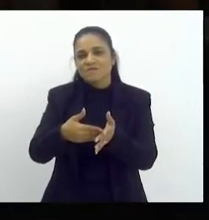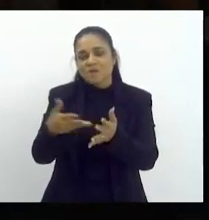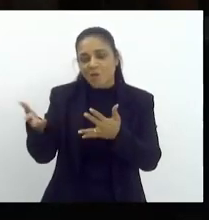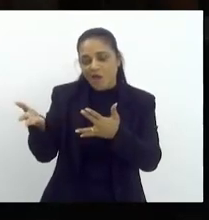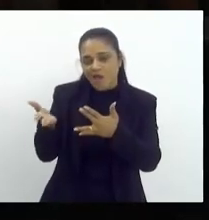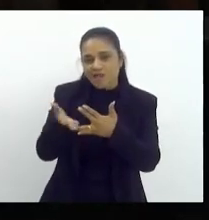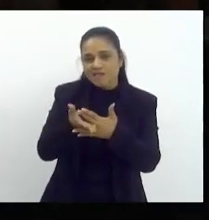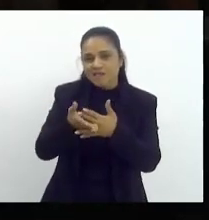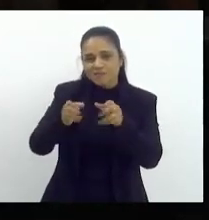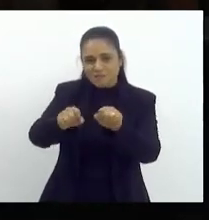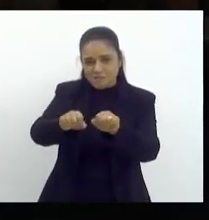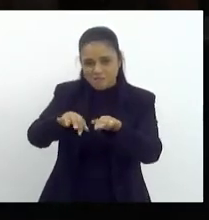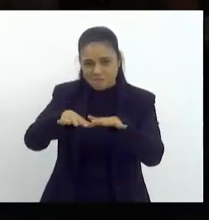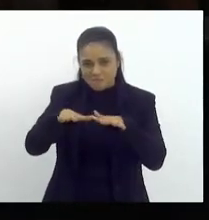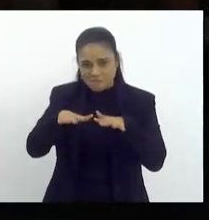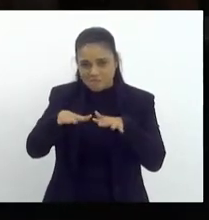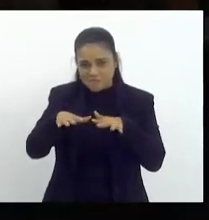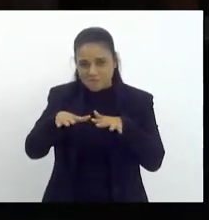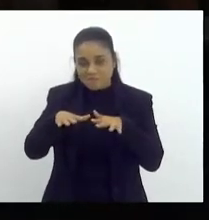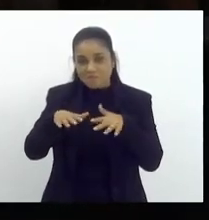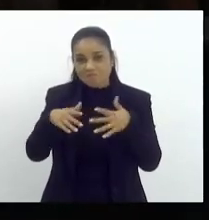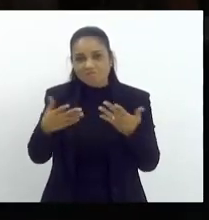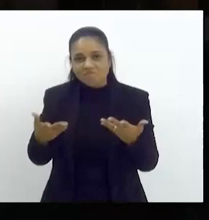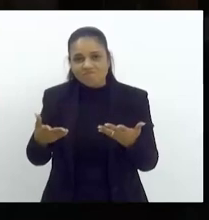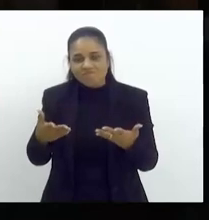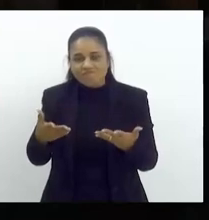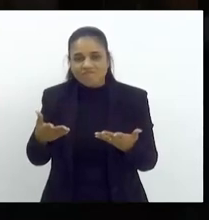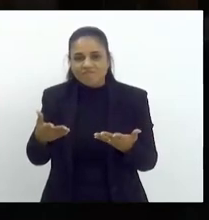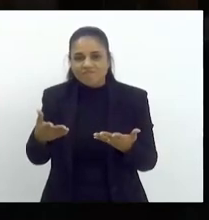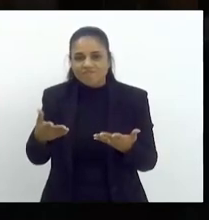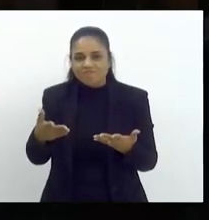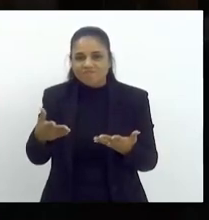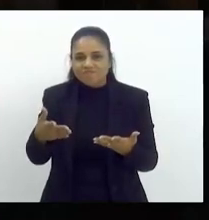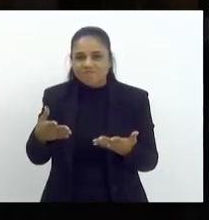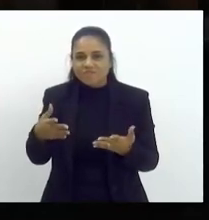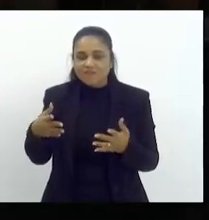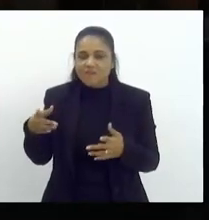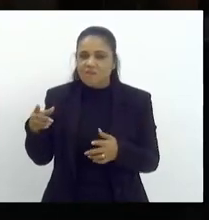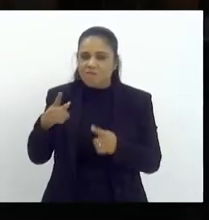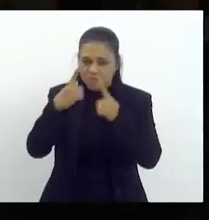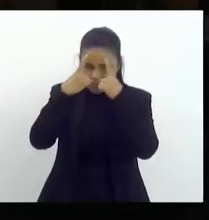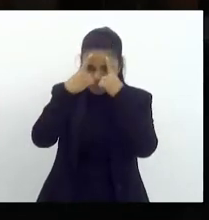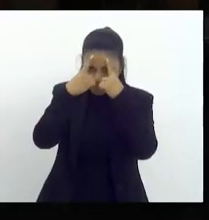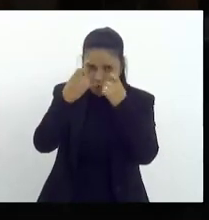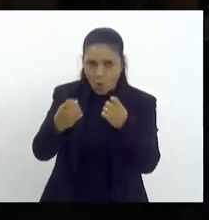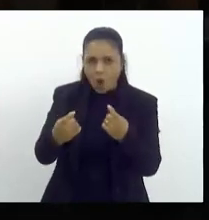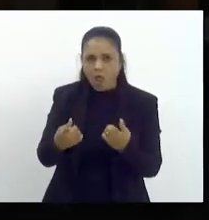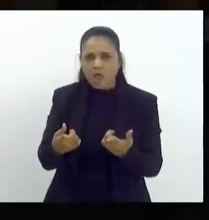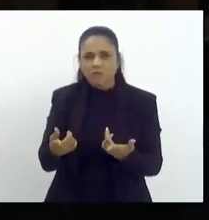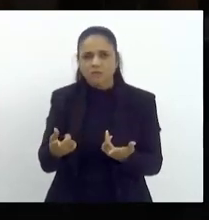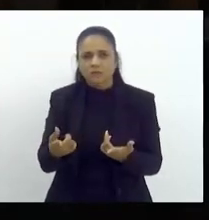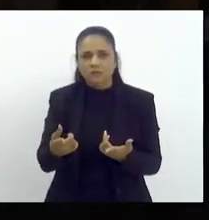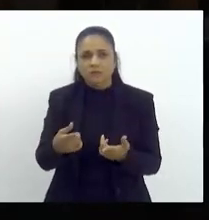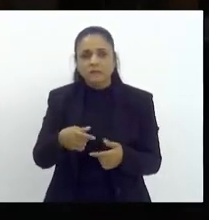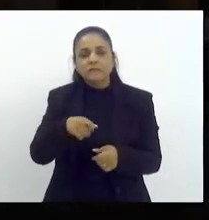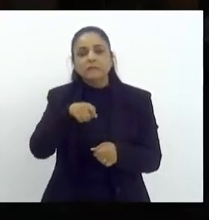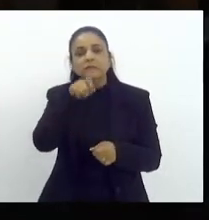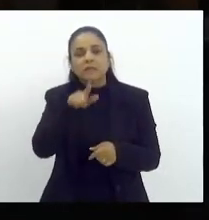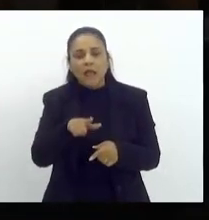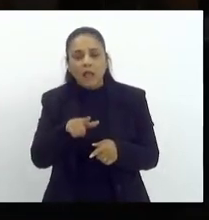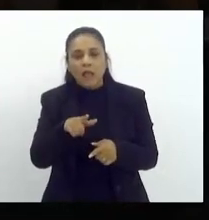recesso parlamentar de maneira viu é de maneira violenta porque quem Depende de